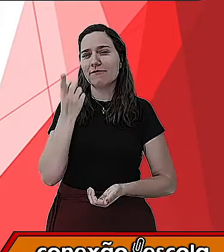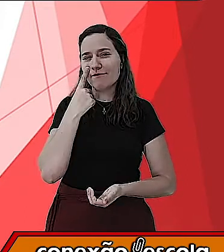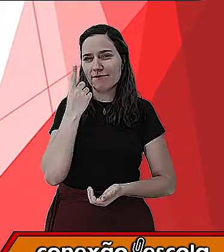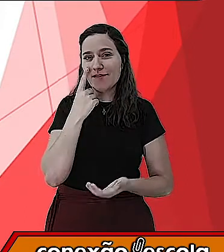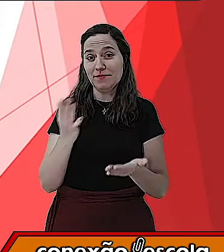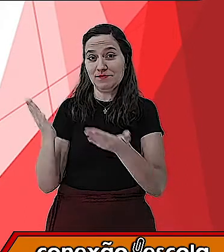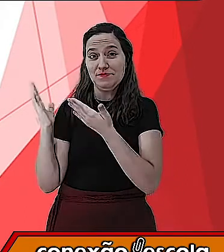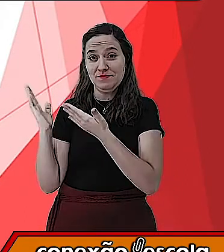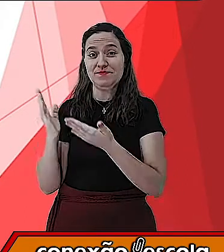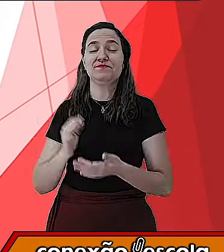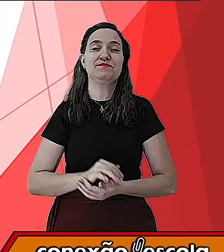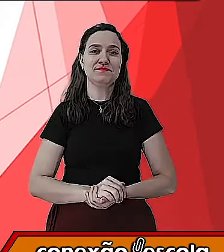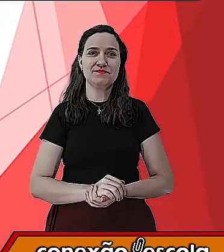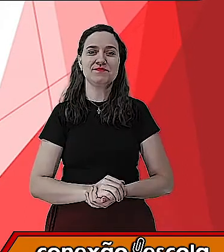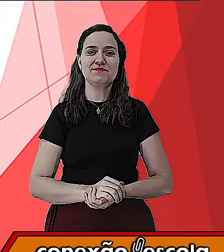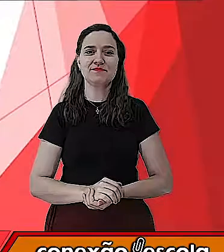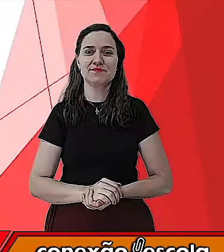as imagens.